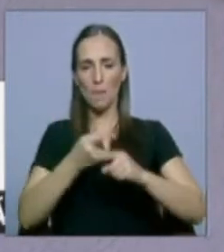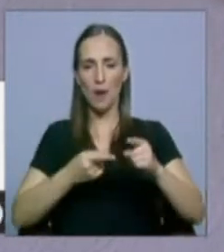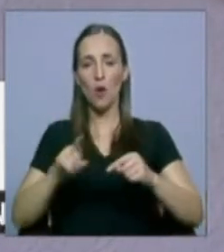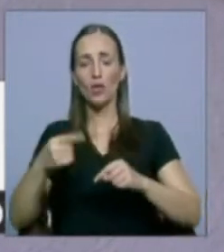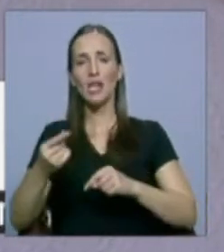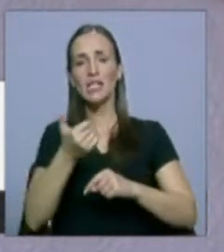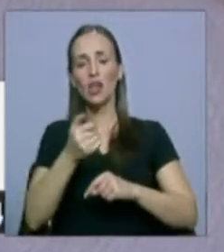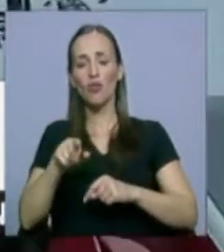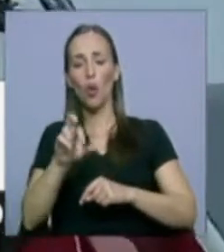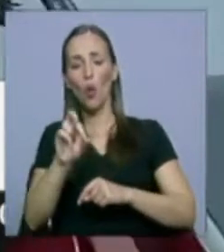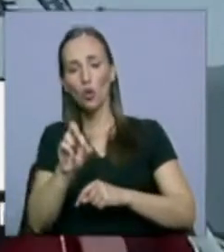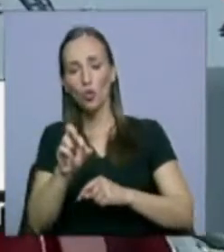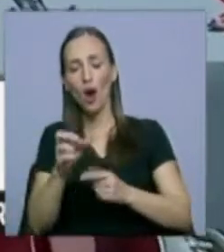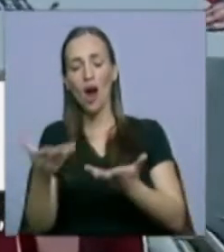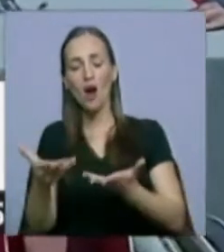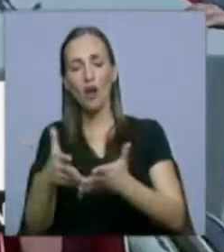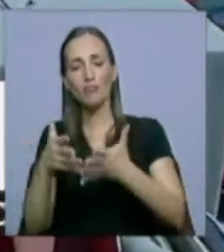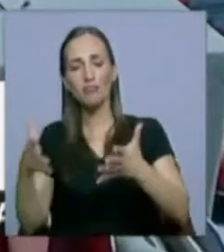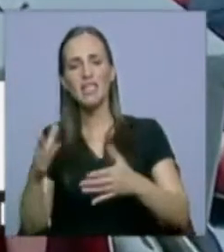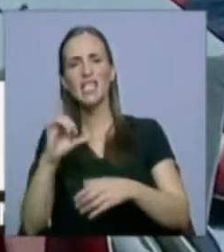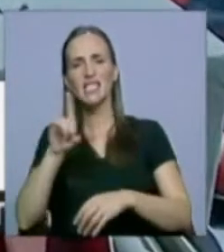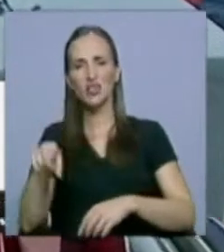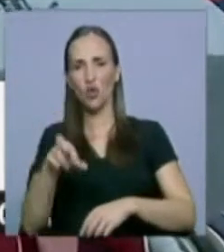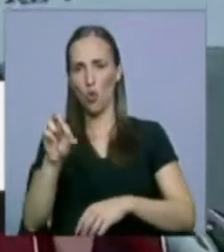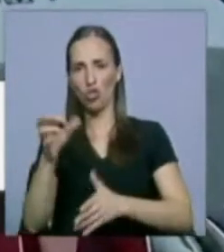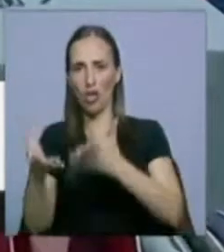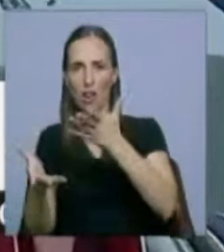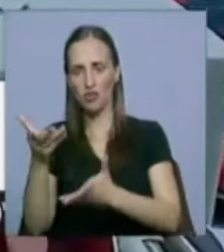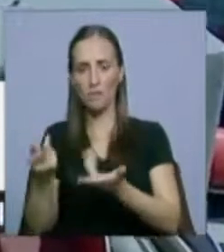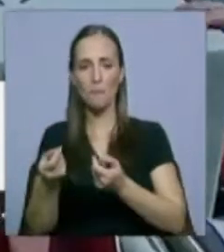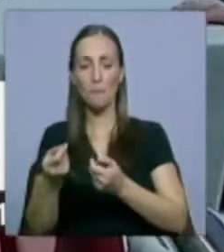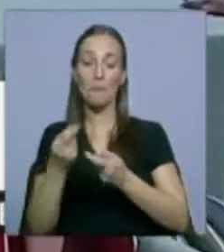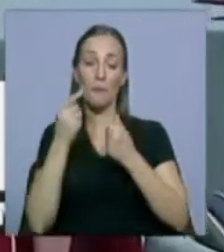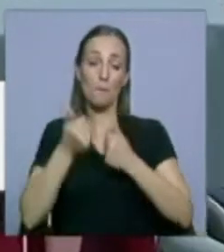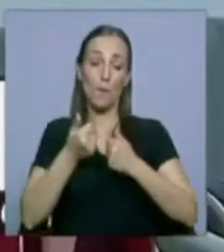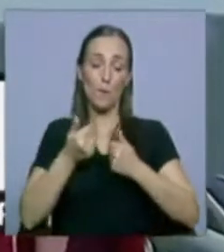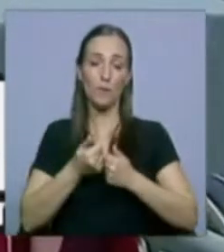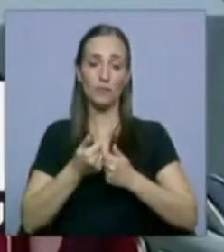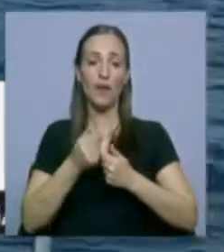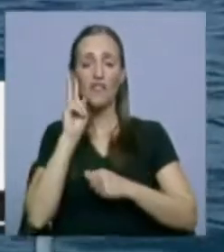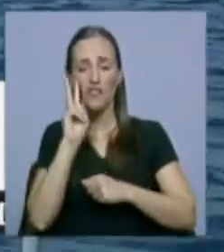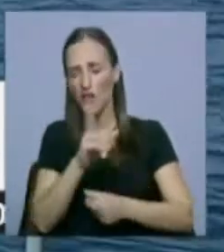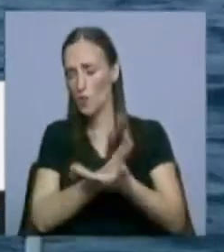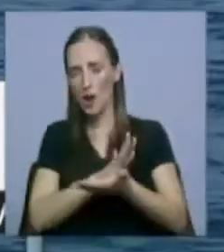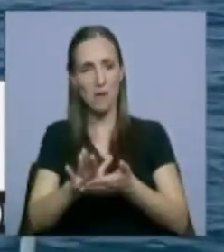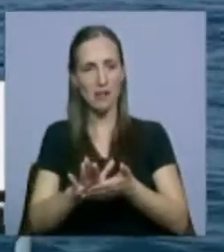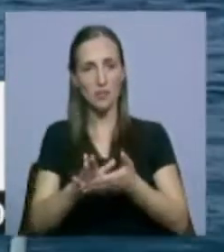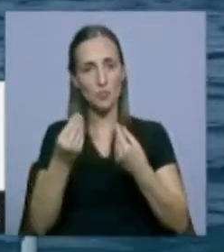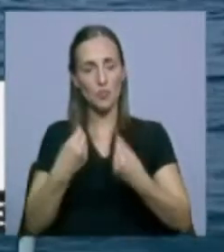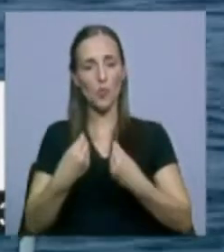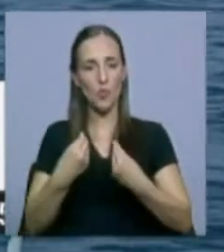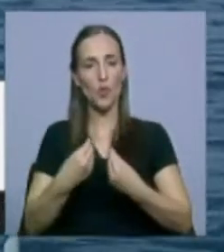e vai agora voltar ao mar com 6,8 kg. Se era o melhor sinal, era que elas nunca mais fossem vistas, o que significaria que teriam